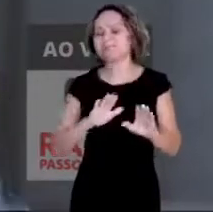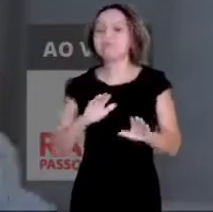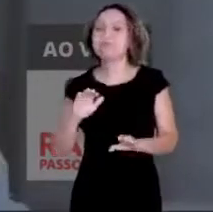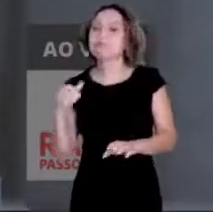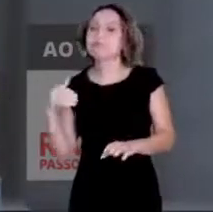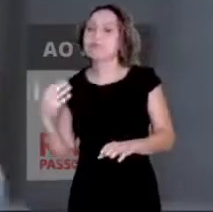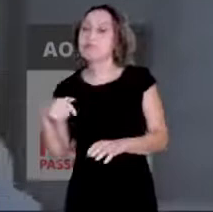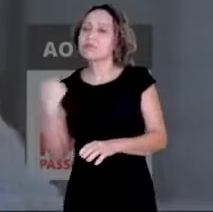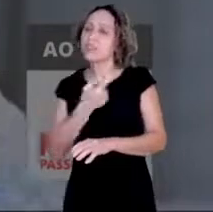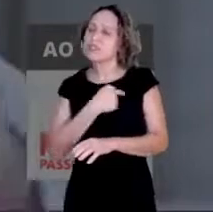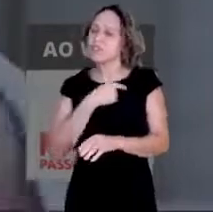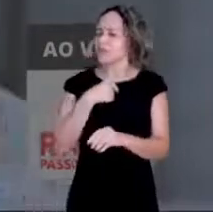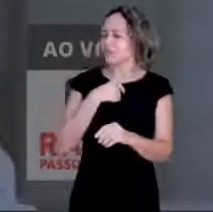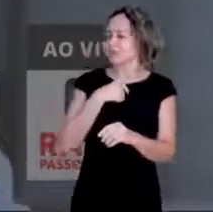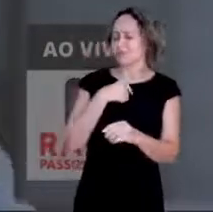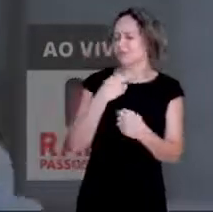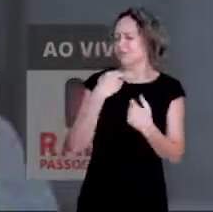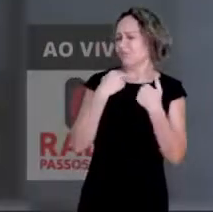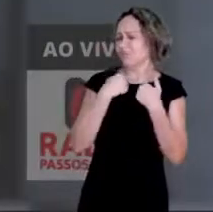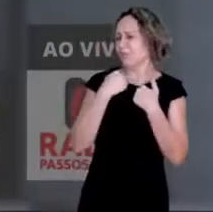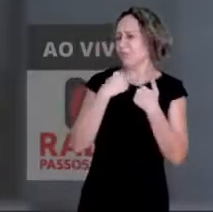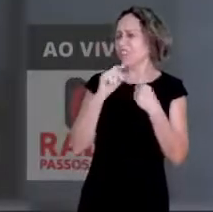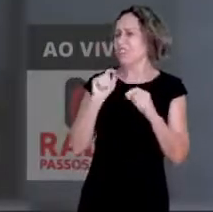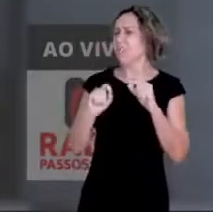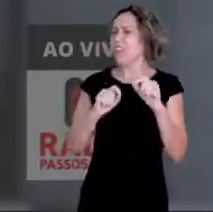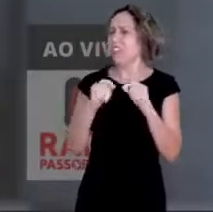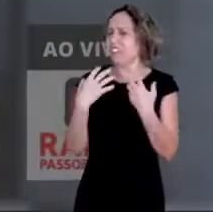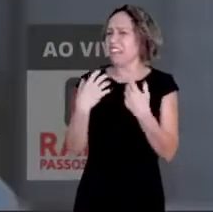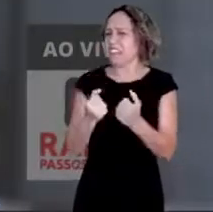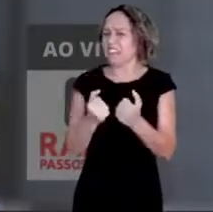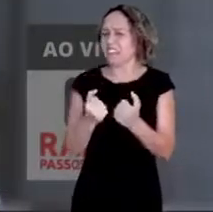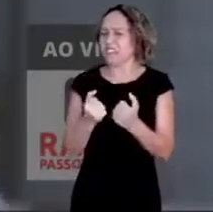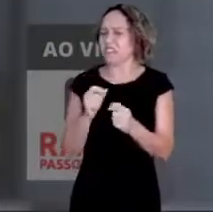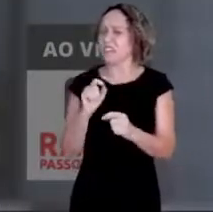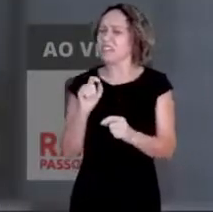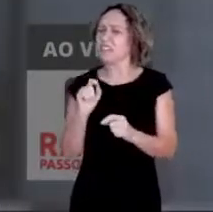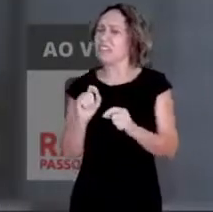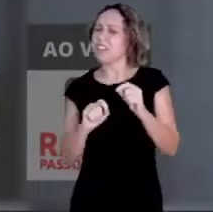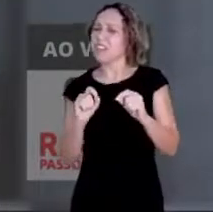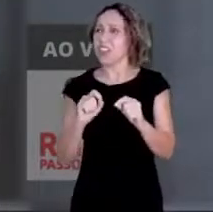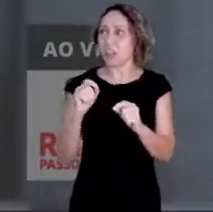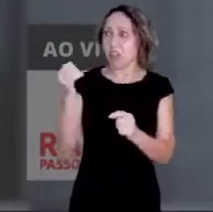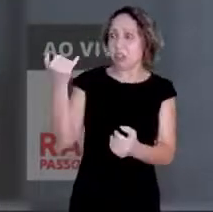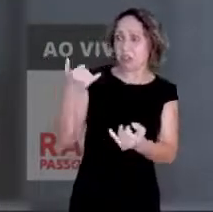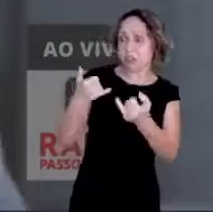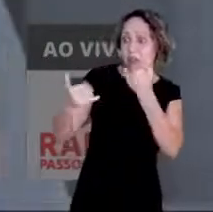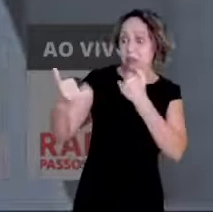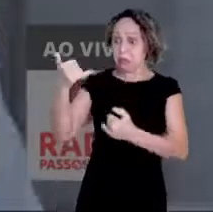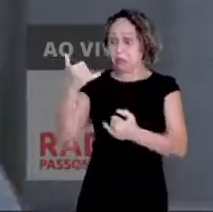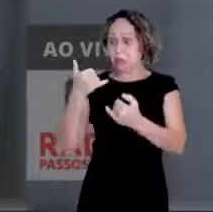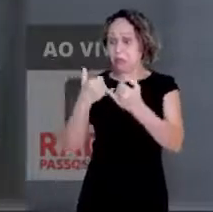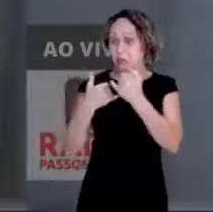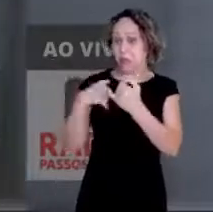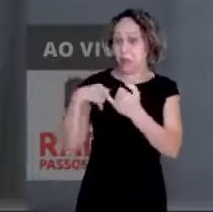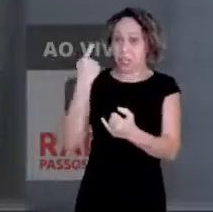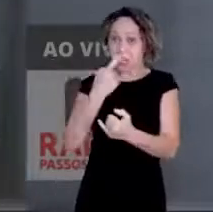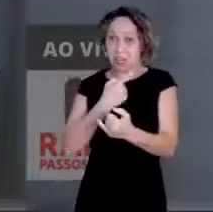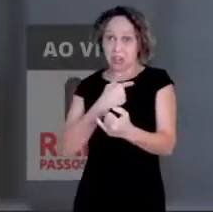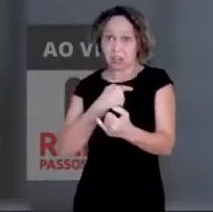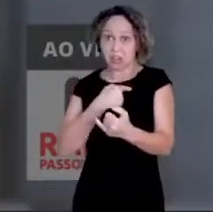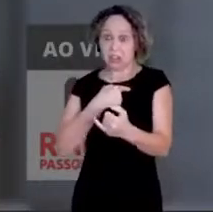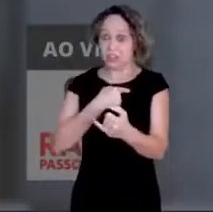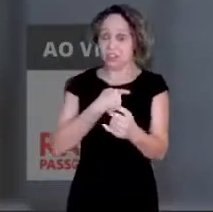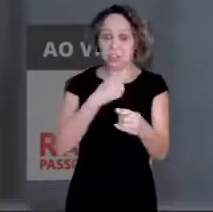na mão dos poucos ricos e mais pobreza nas mãos dos muitos pobres. É isso que está acontecendo e é isso que a gente não